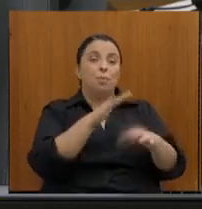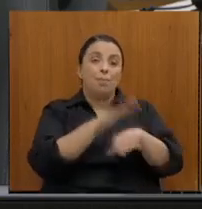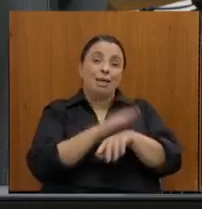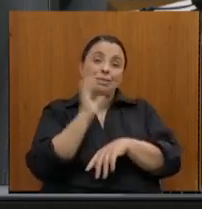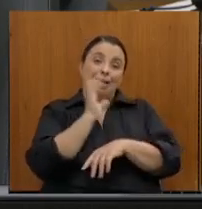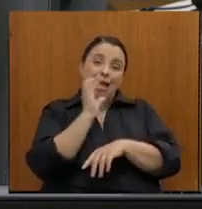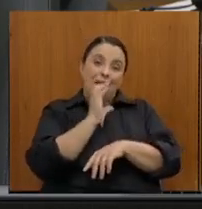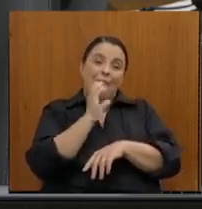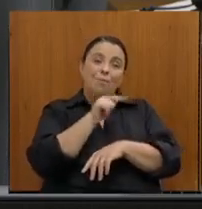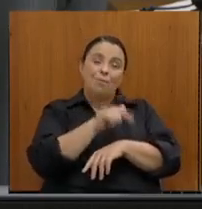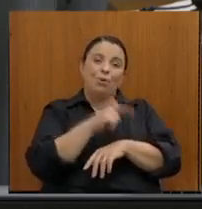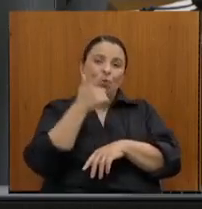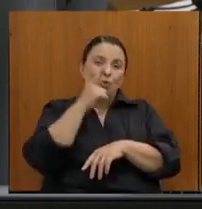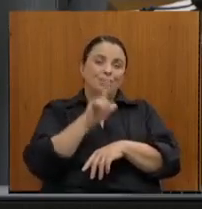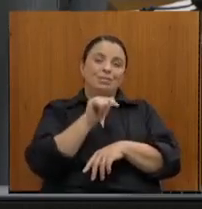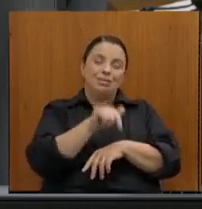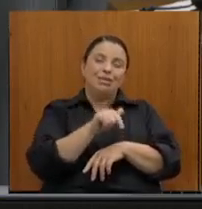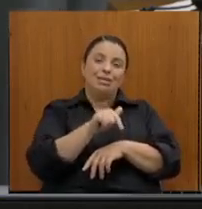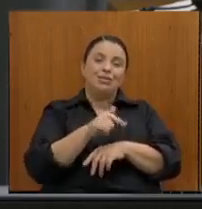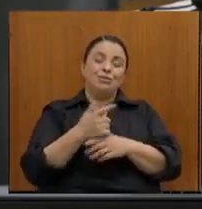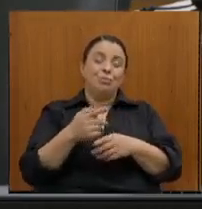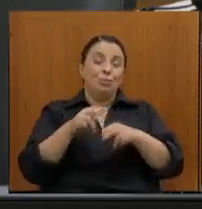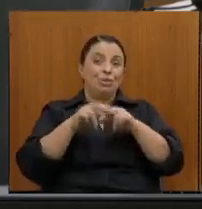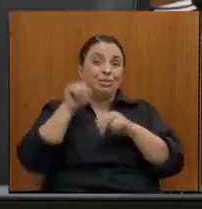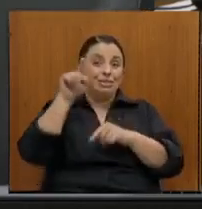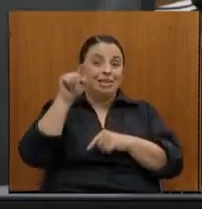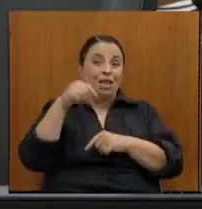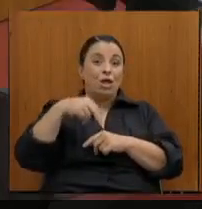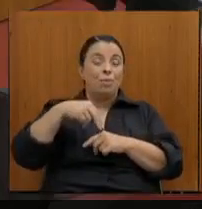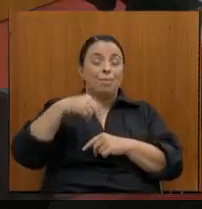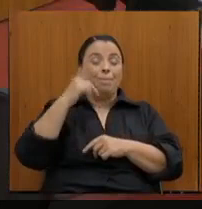estamos passando cedo no norte de Minas Jequitinhonha